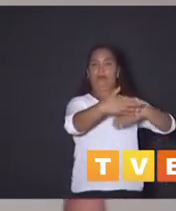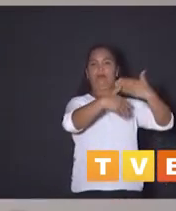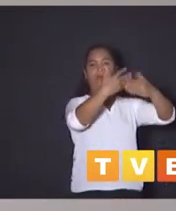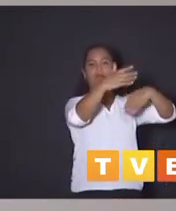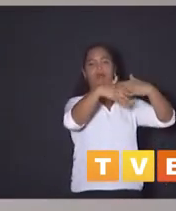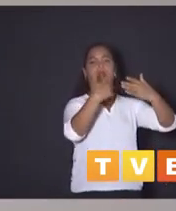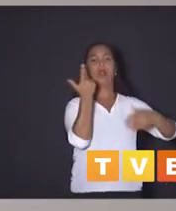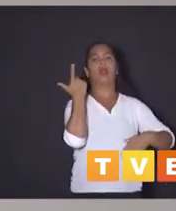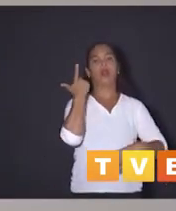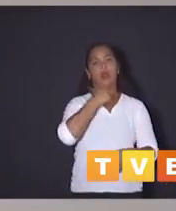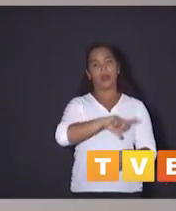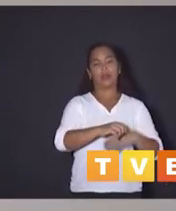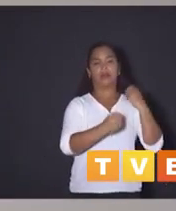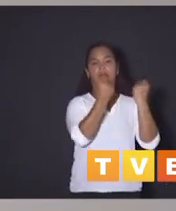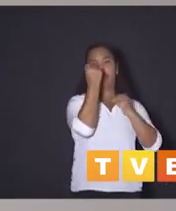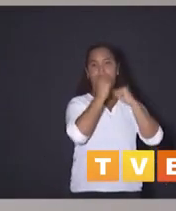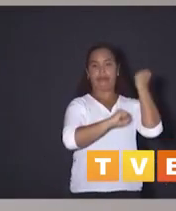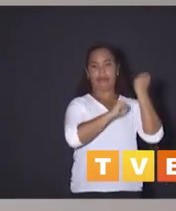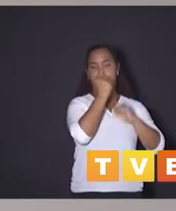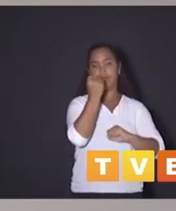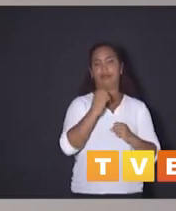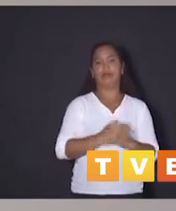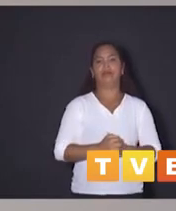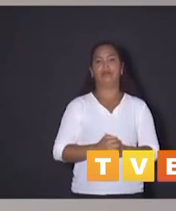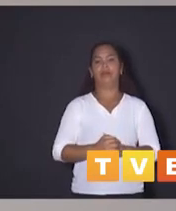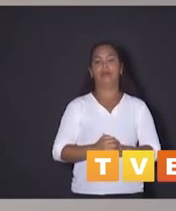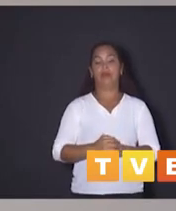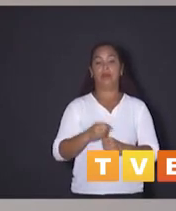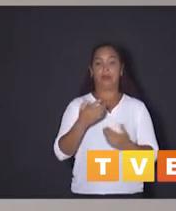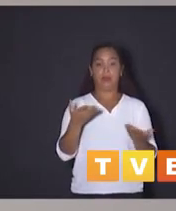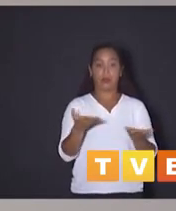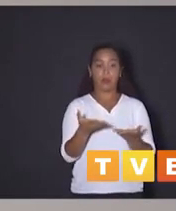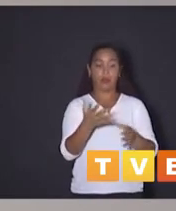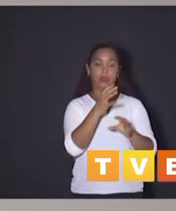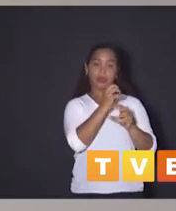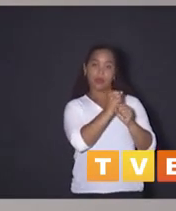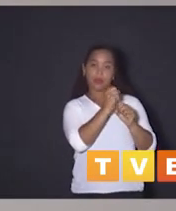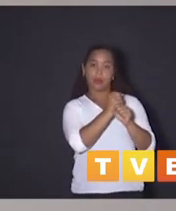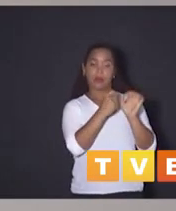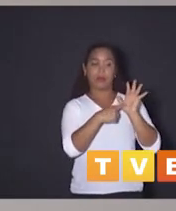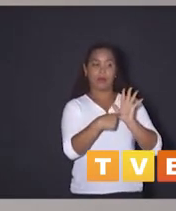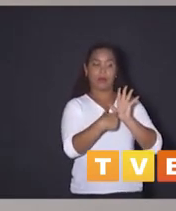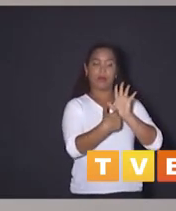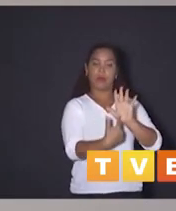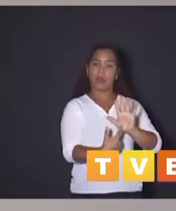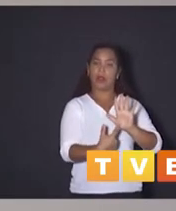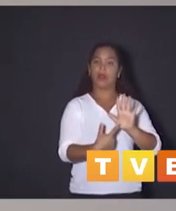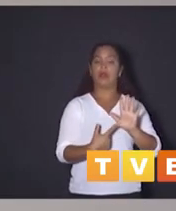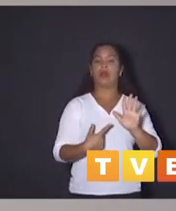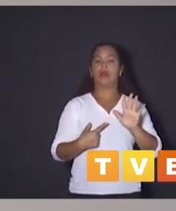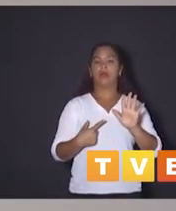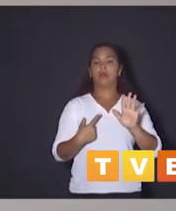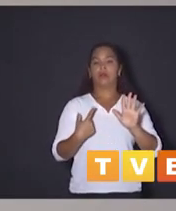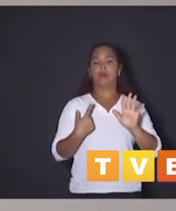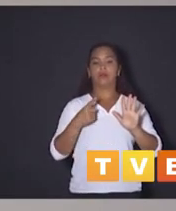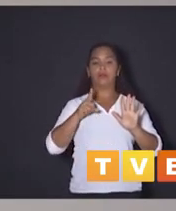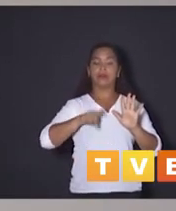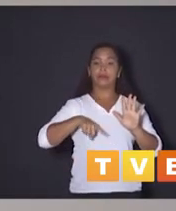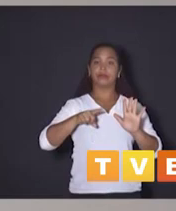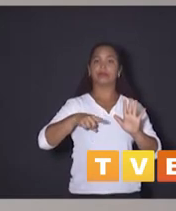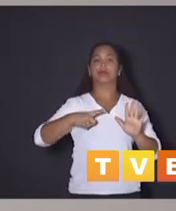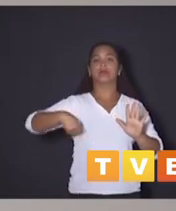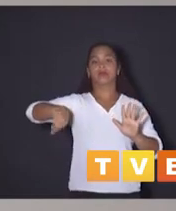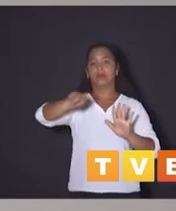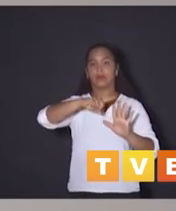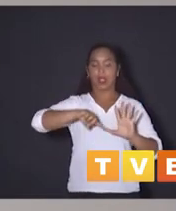insumos necessários para essa produção então os números que trouxe pra vocês aqui demonstram que nós estamos falando